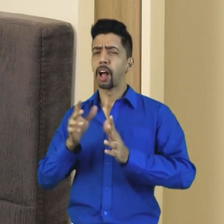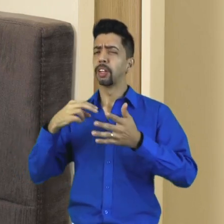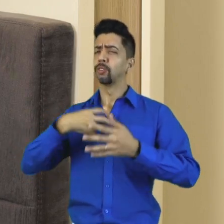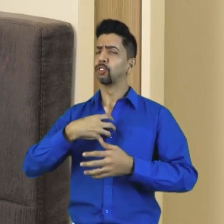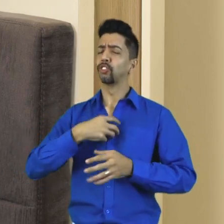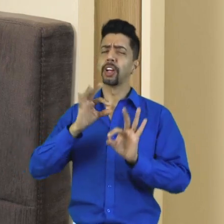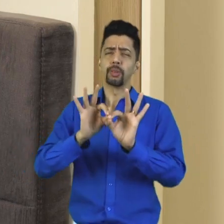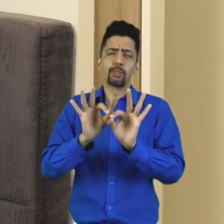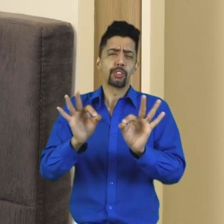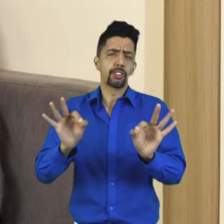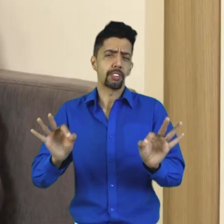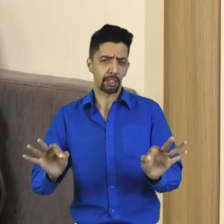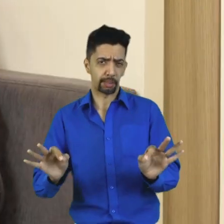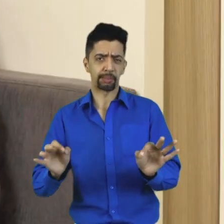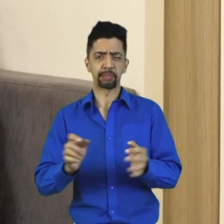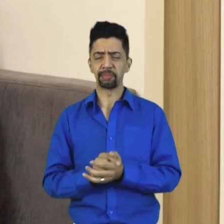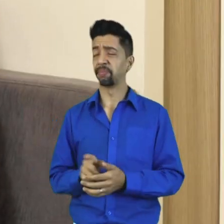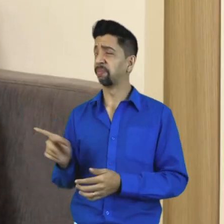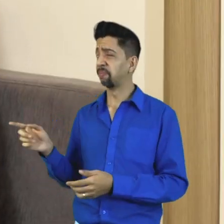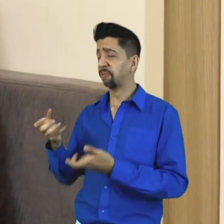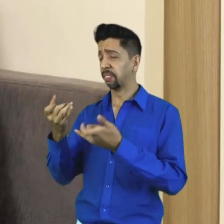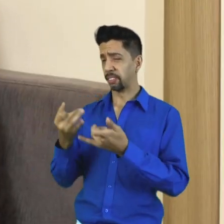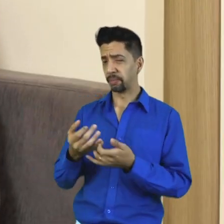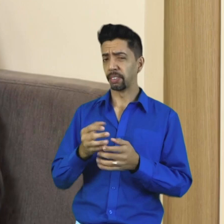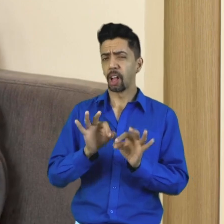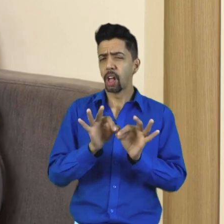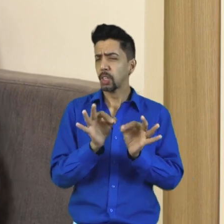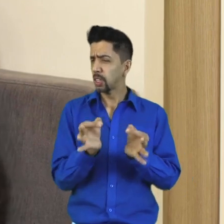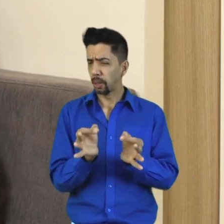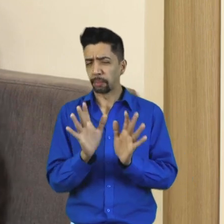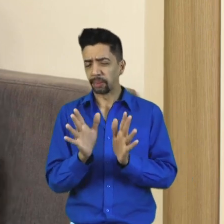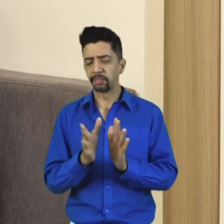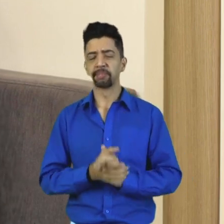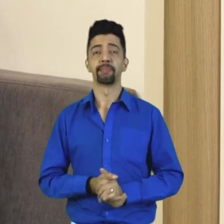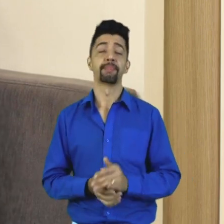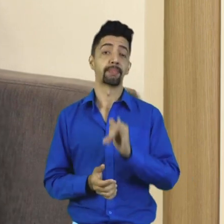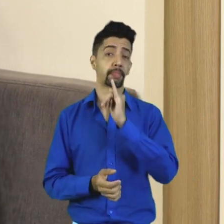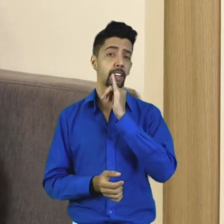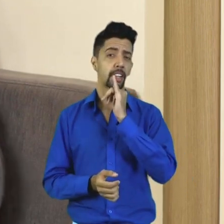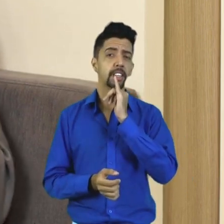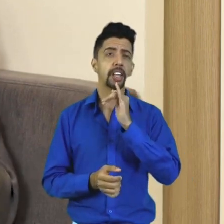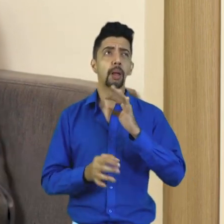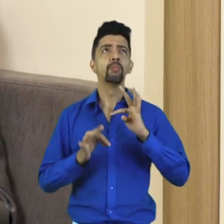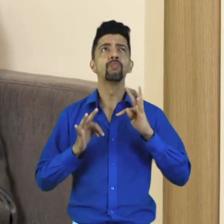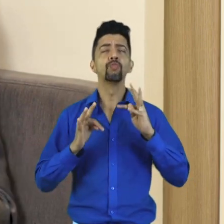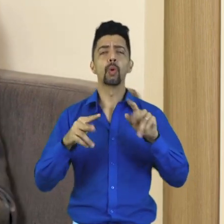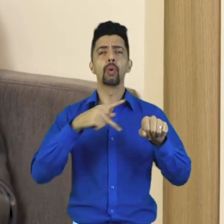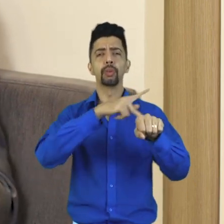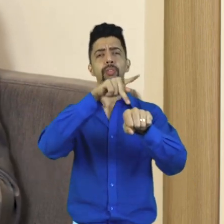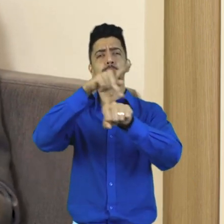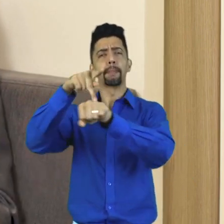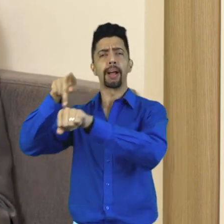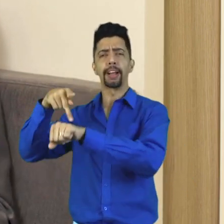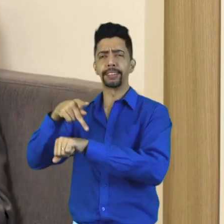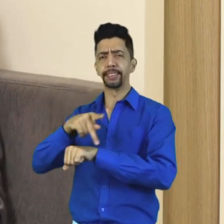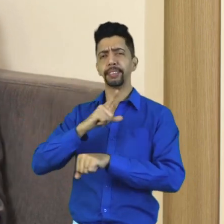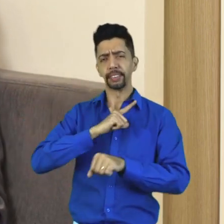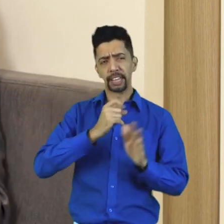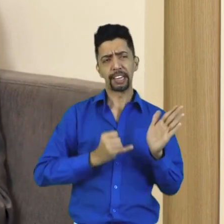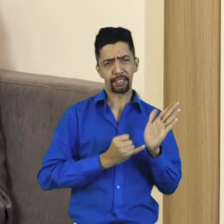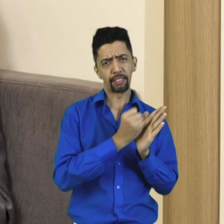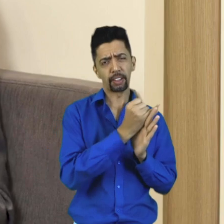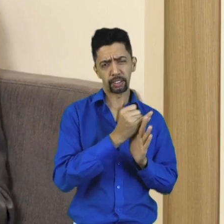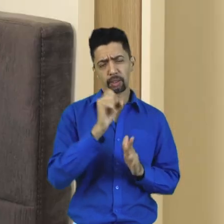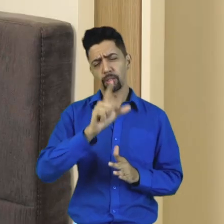forma muito simples? Então vamos pensar que todo o sistema de um país tem sim